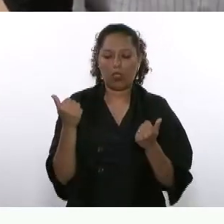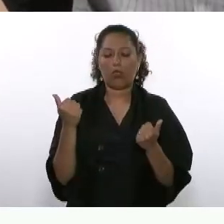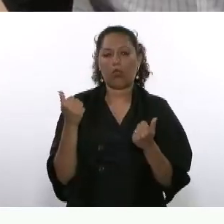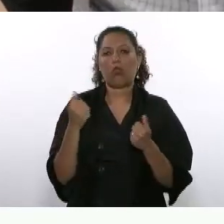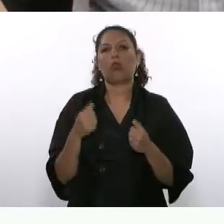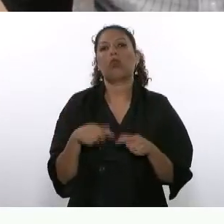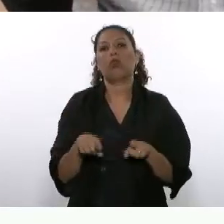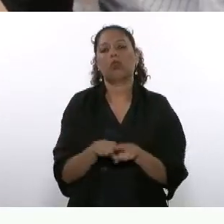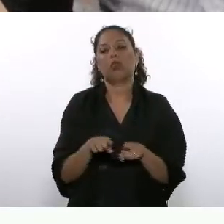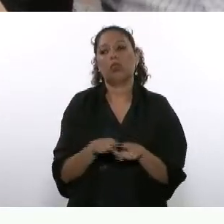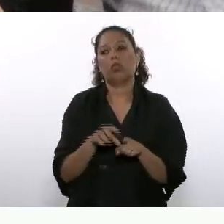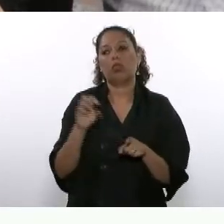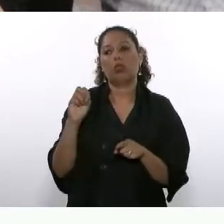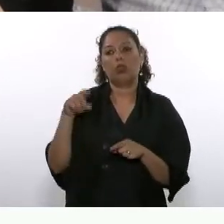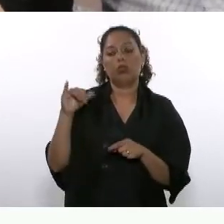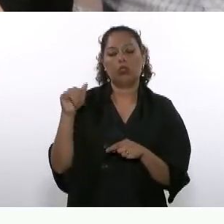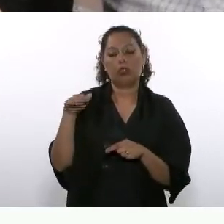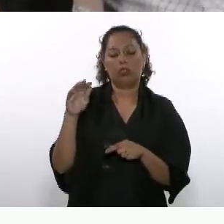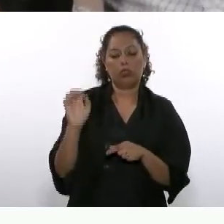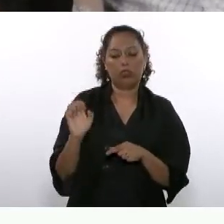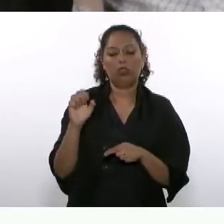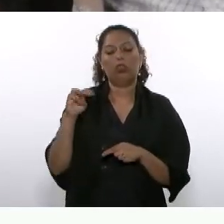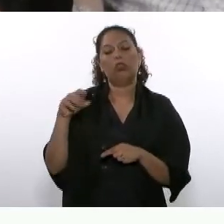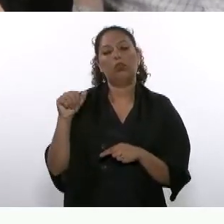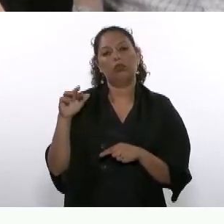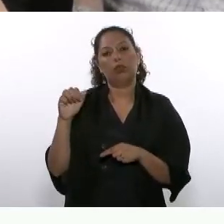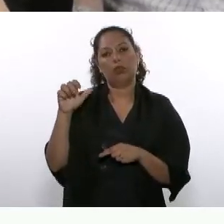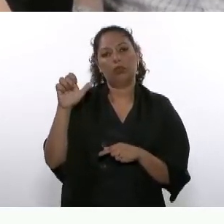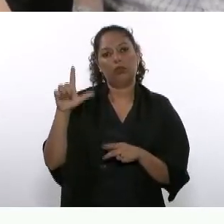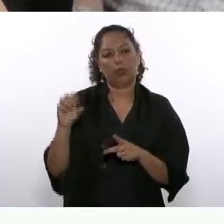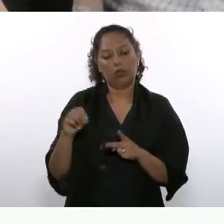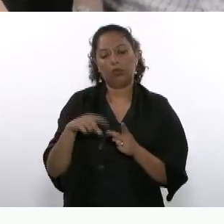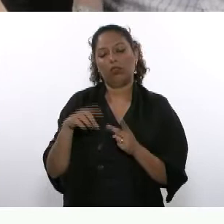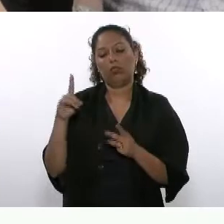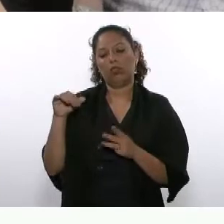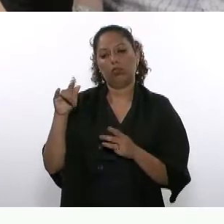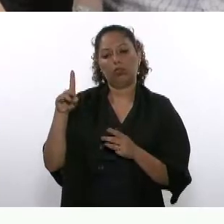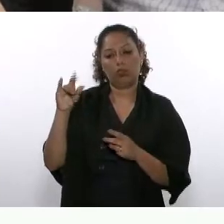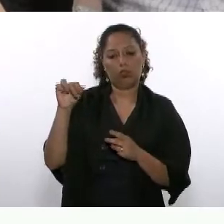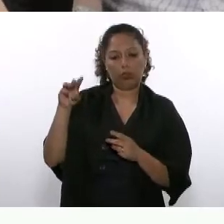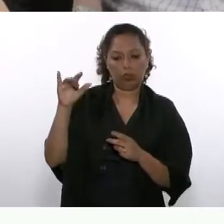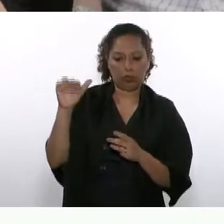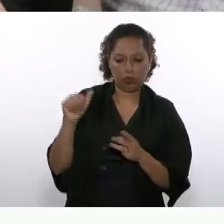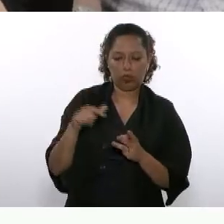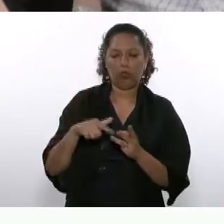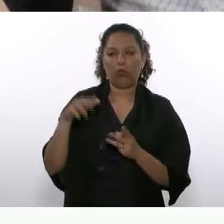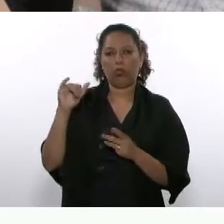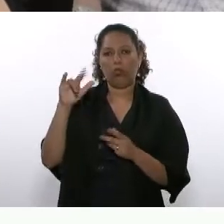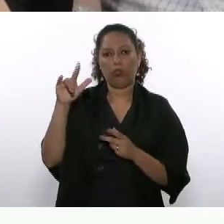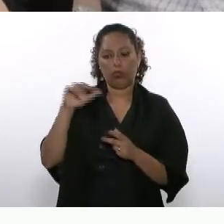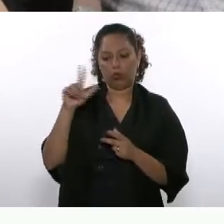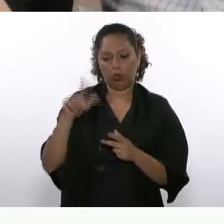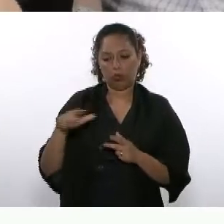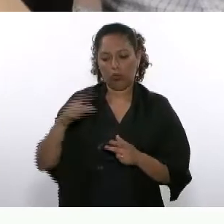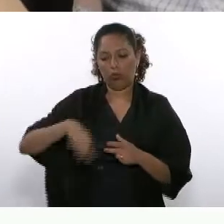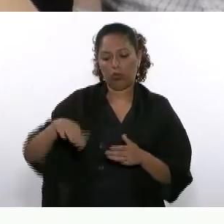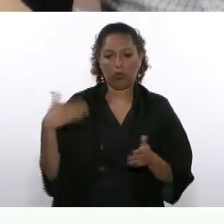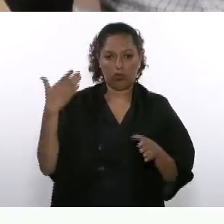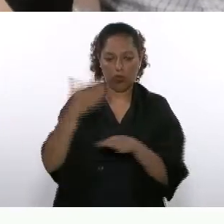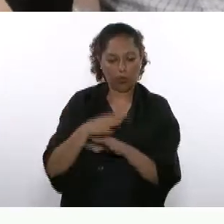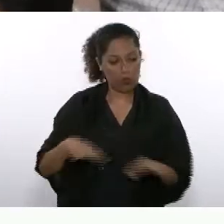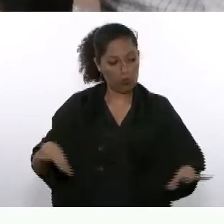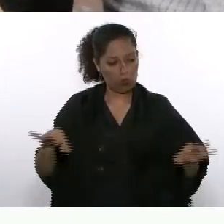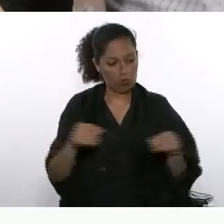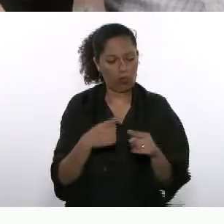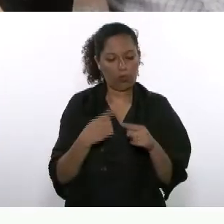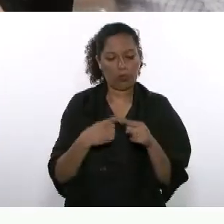políticas, a Williane, o Marcelo, a Ludmila, o Arnaldo e o Luiz. Viemos uma equipe grande que a gente acredita que realmente